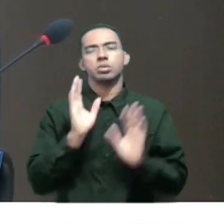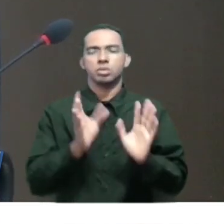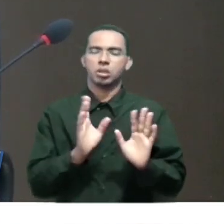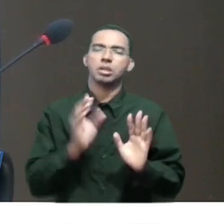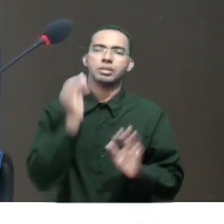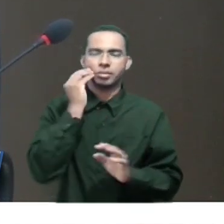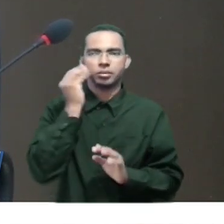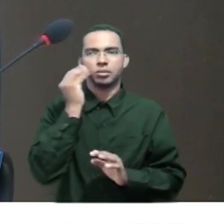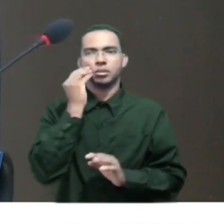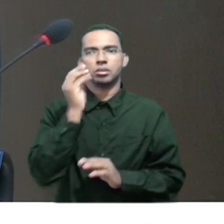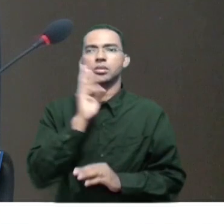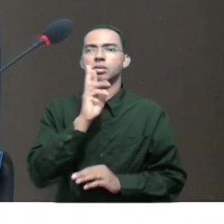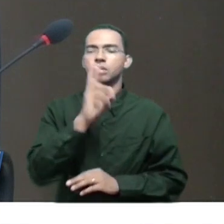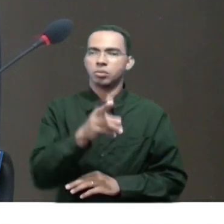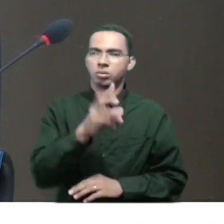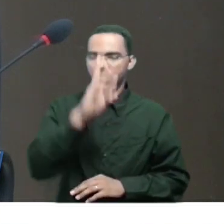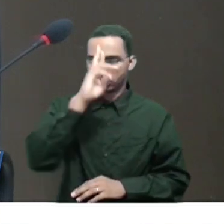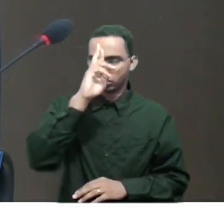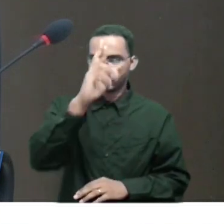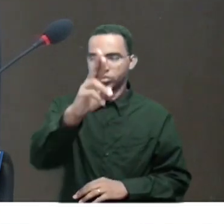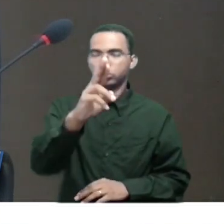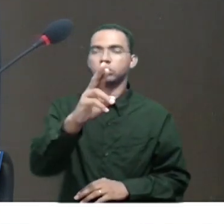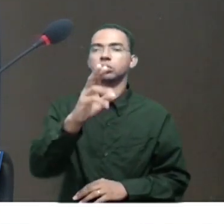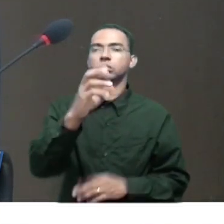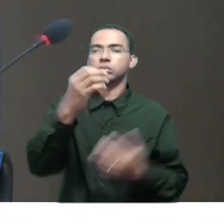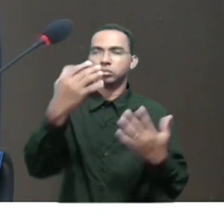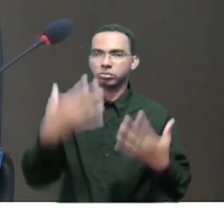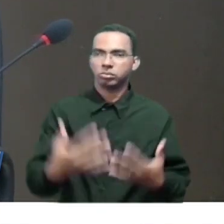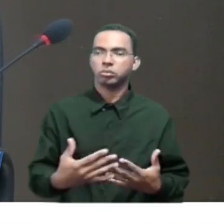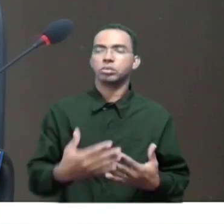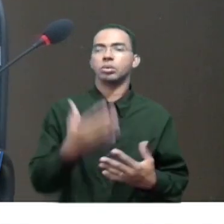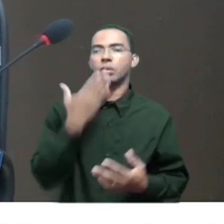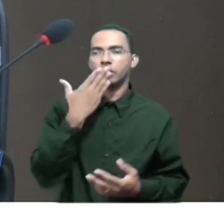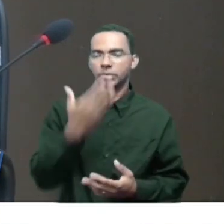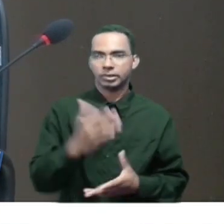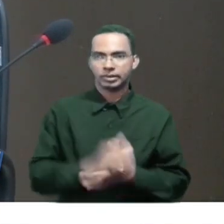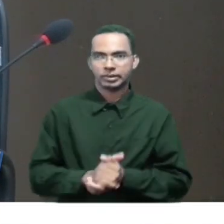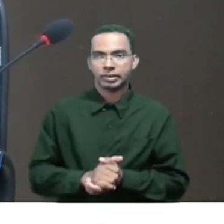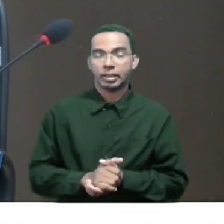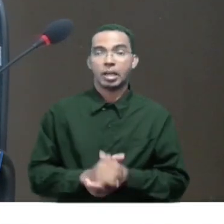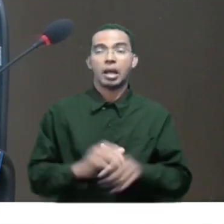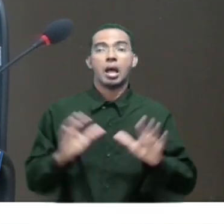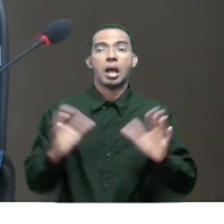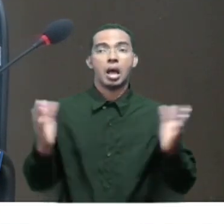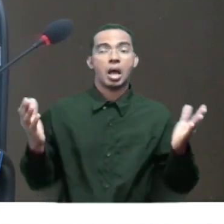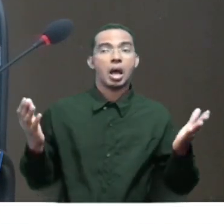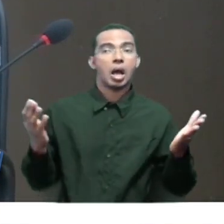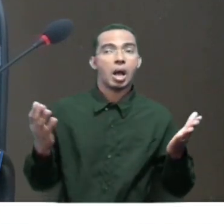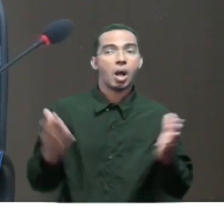providência que Vossa Senhoria solicitou. Agora,